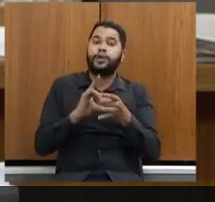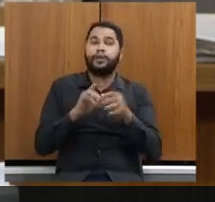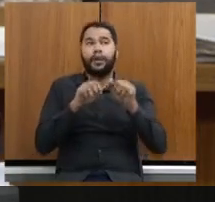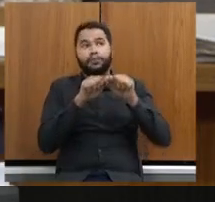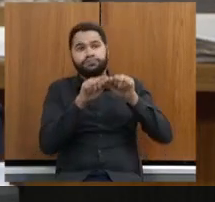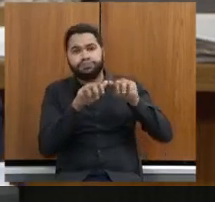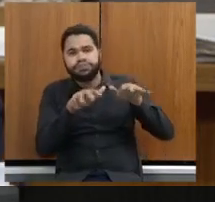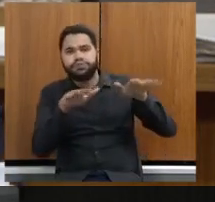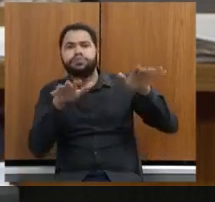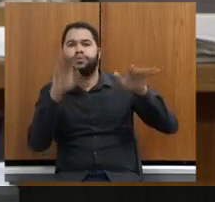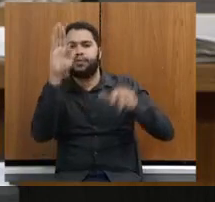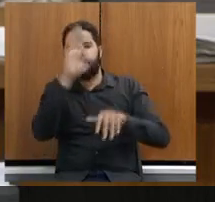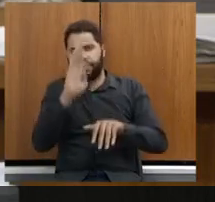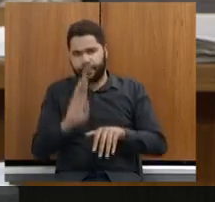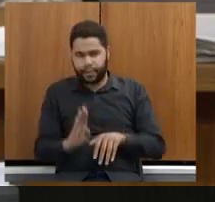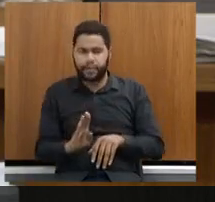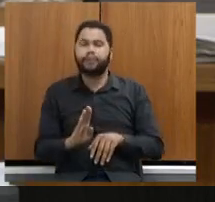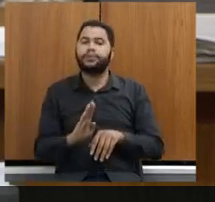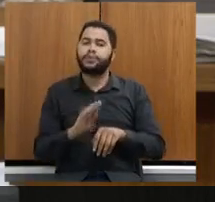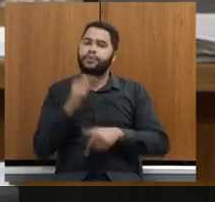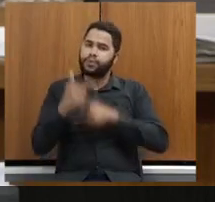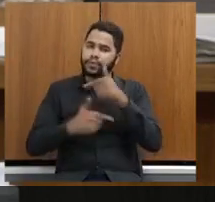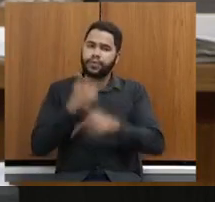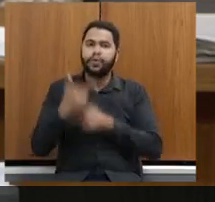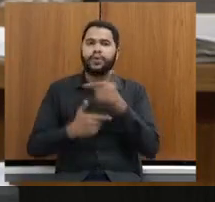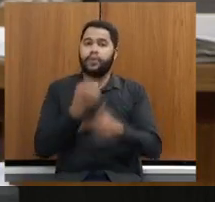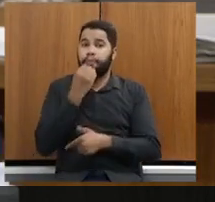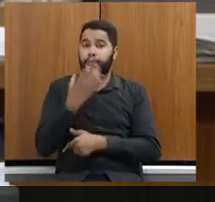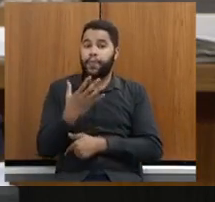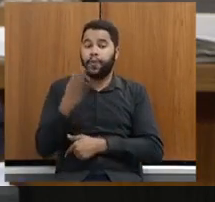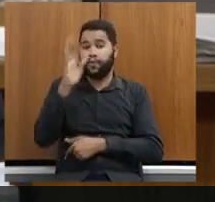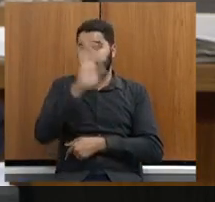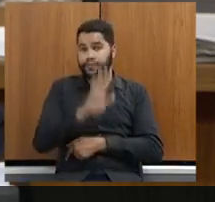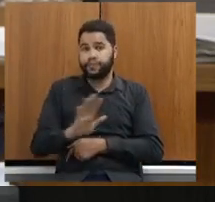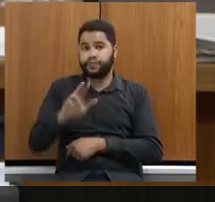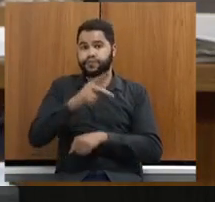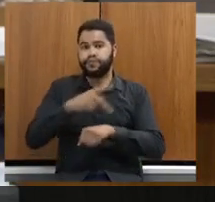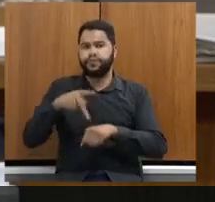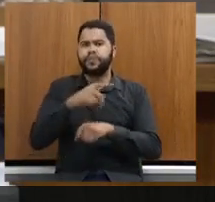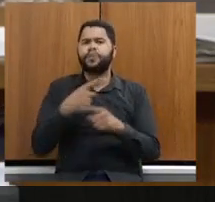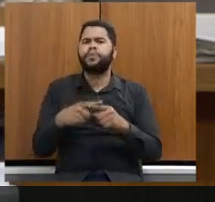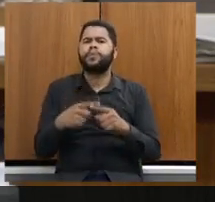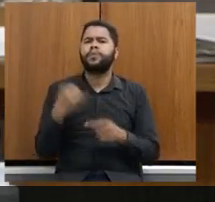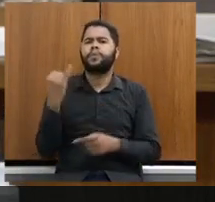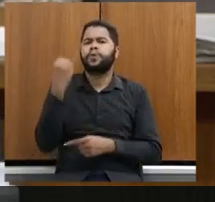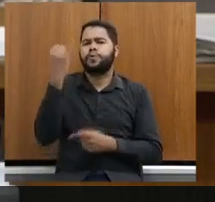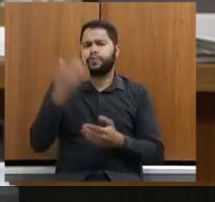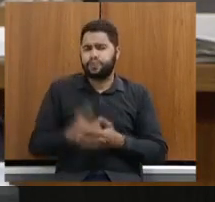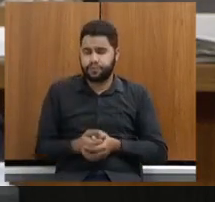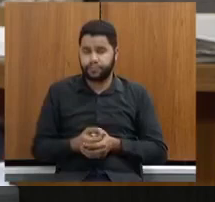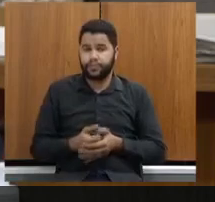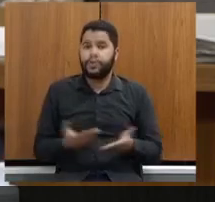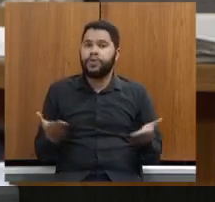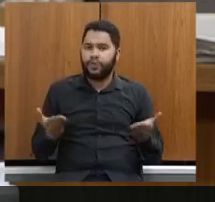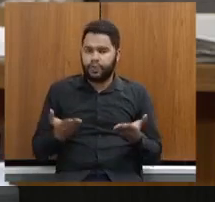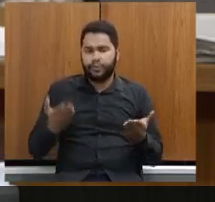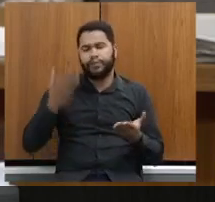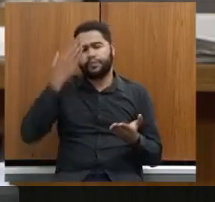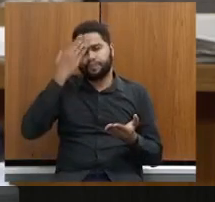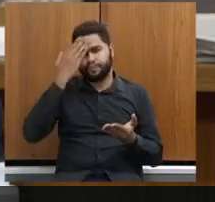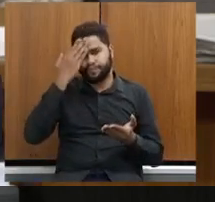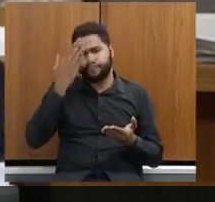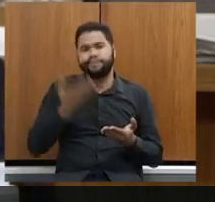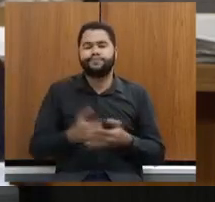expandindo pelo Brasil essas operações têm sido um sucesso em nível nacional e por que que elas são tão importantes assim porque hoje a gente sabe